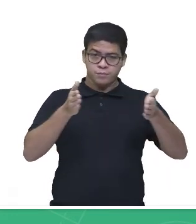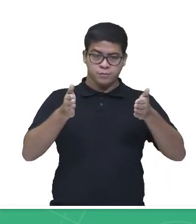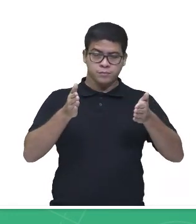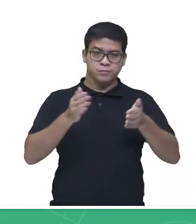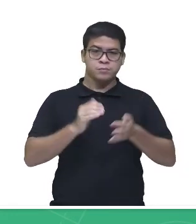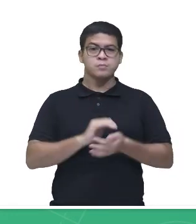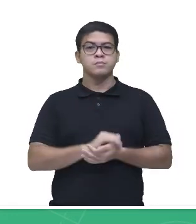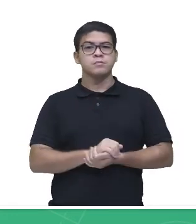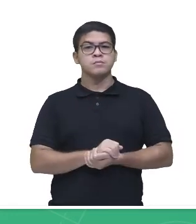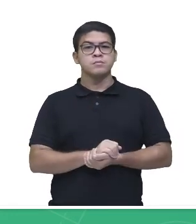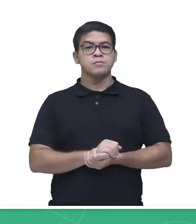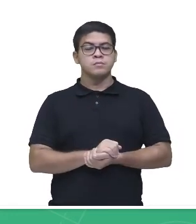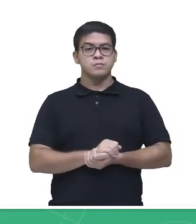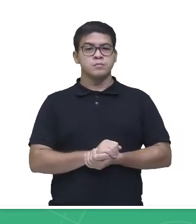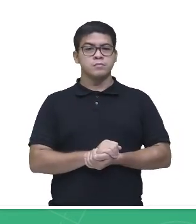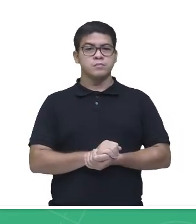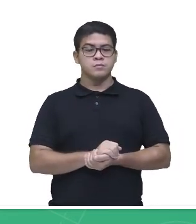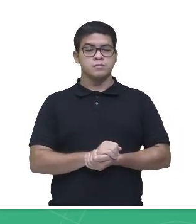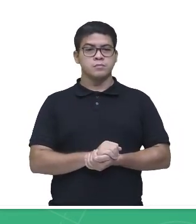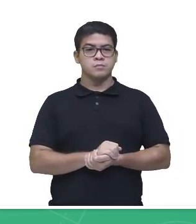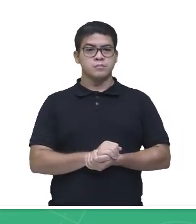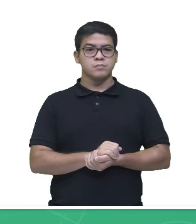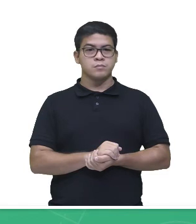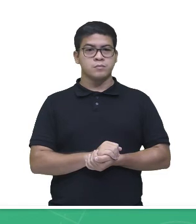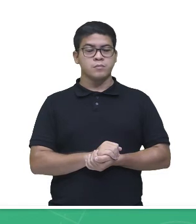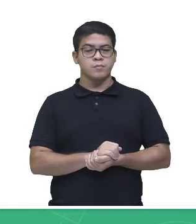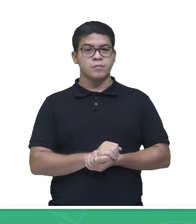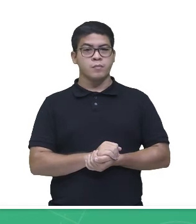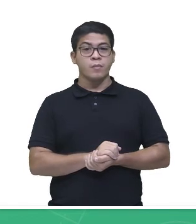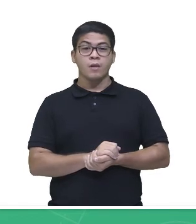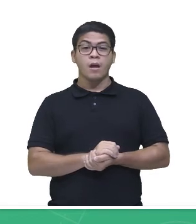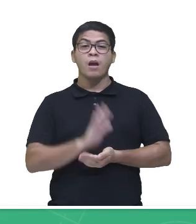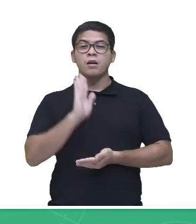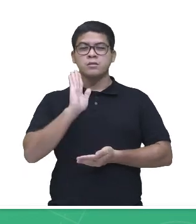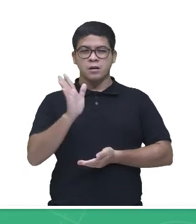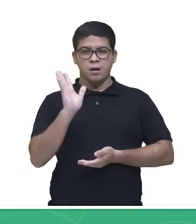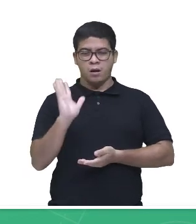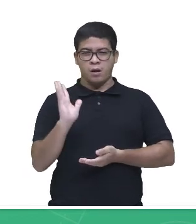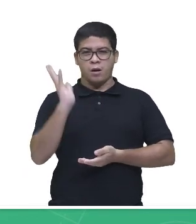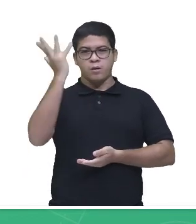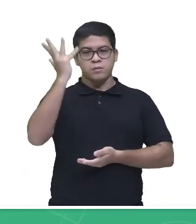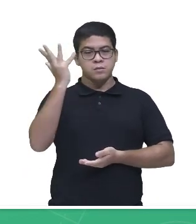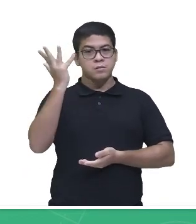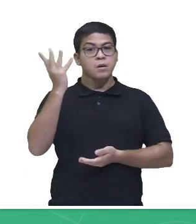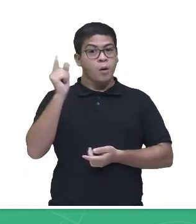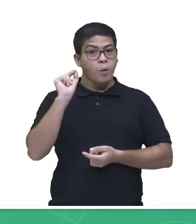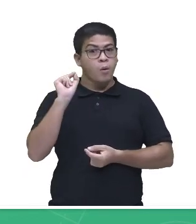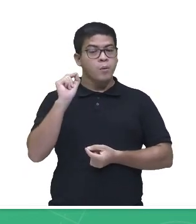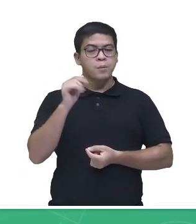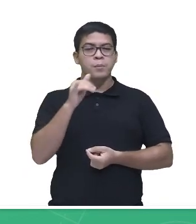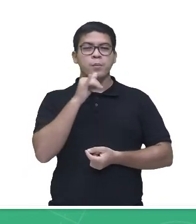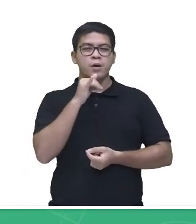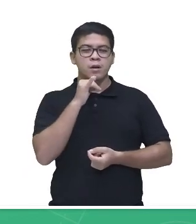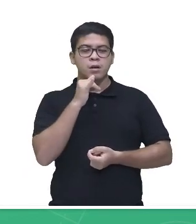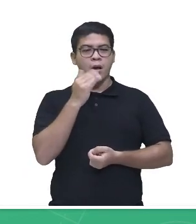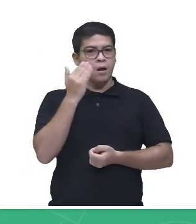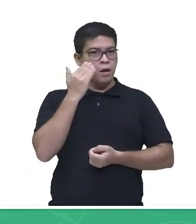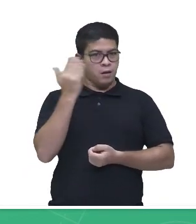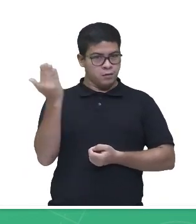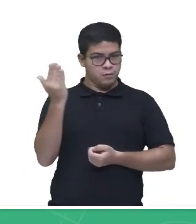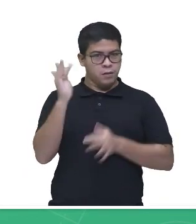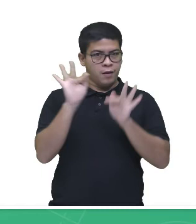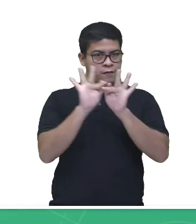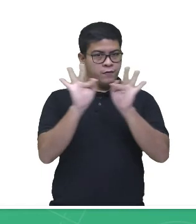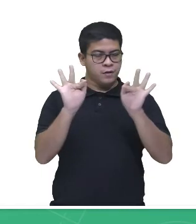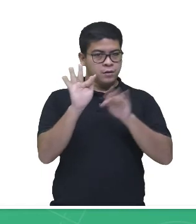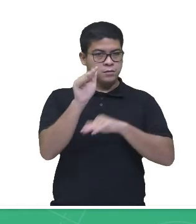Ou seja, esta ação, ela aconteceu hoje de manhã, hoje pela manhã, esta manhã, né?